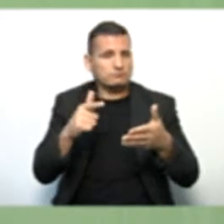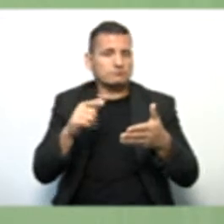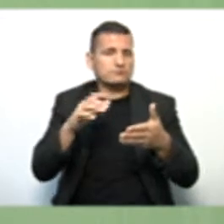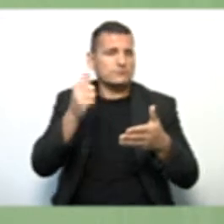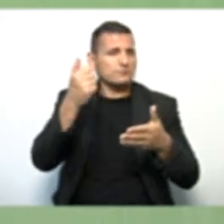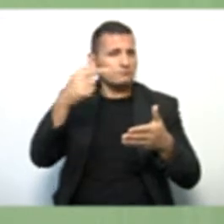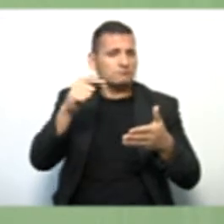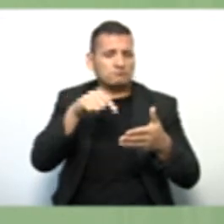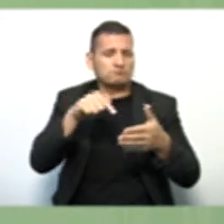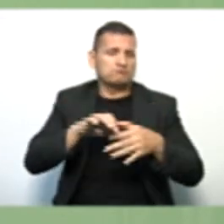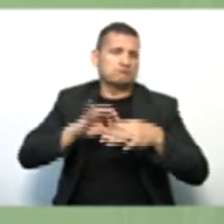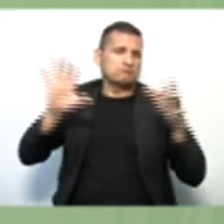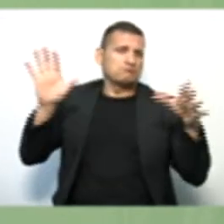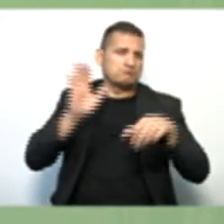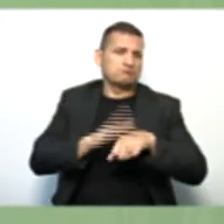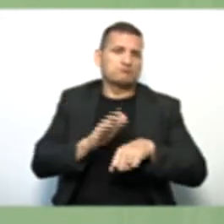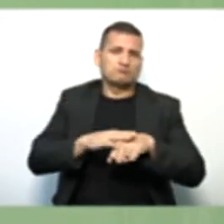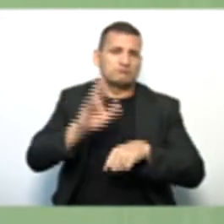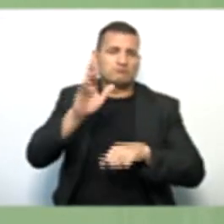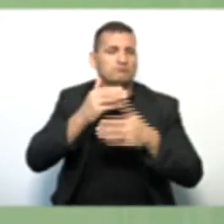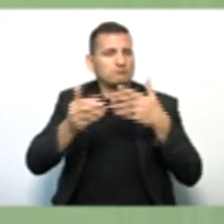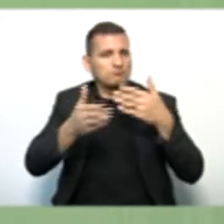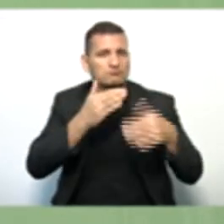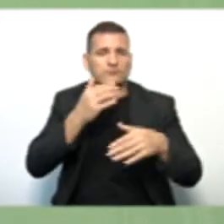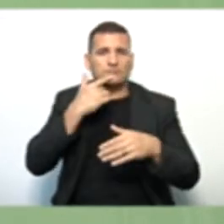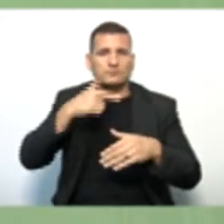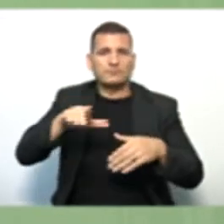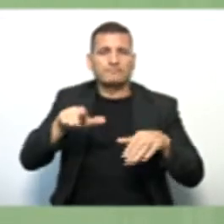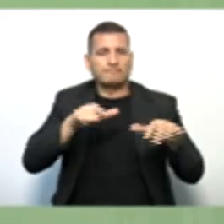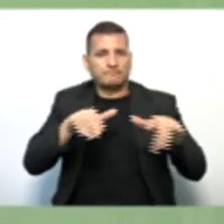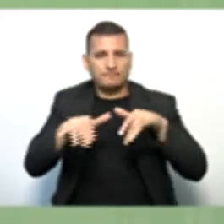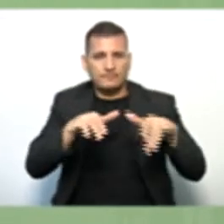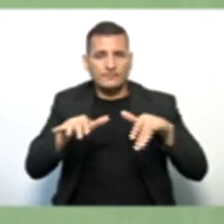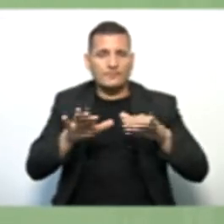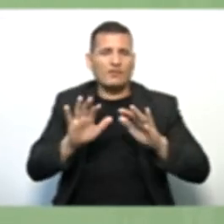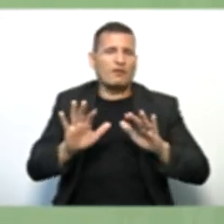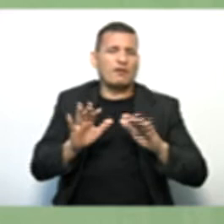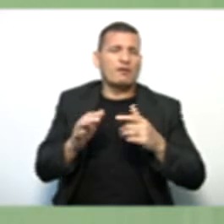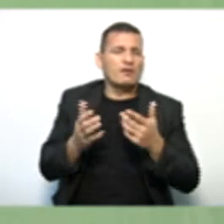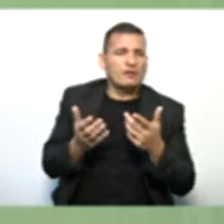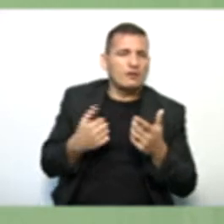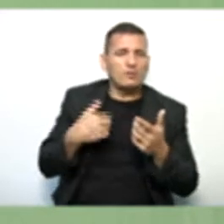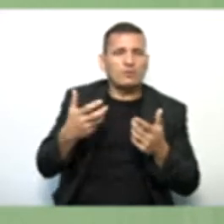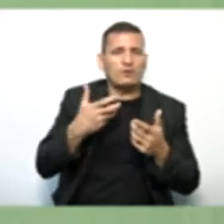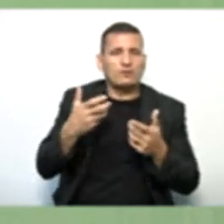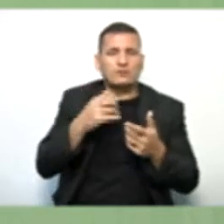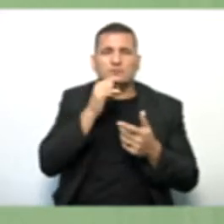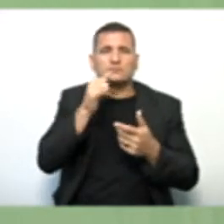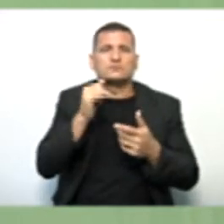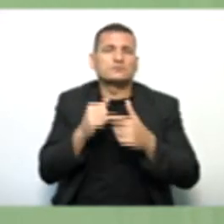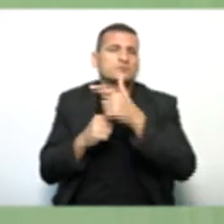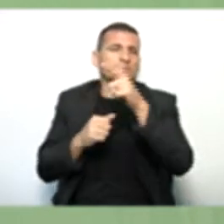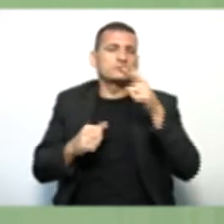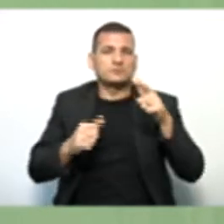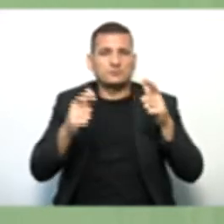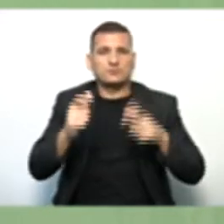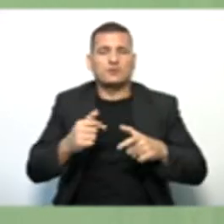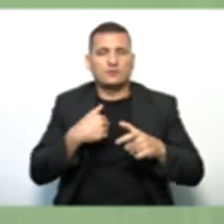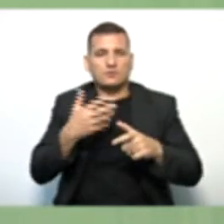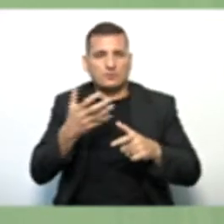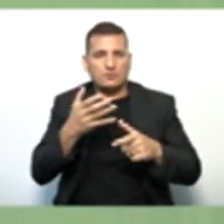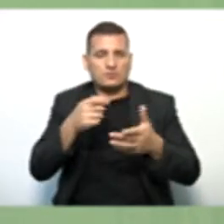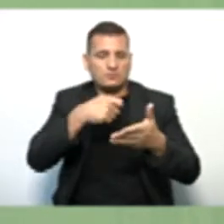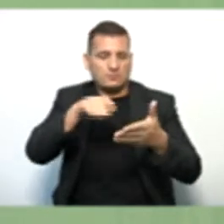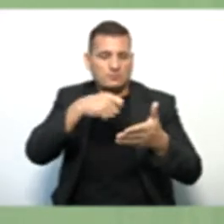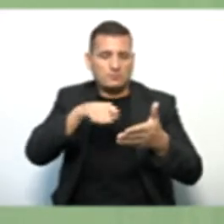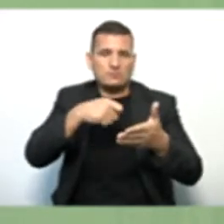são independentes da linguagem de programação. Ah, professor, mas eu queria, se um dia eu estiver por aí e tiver vontade de escrever o meu código